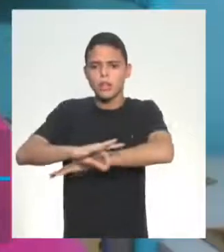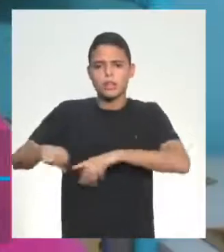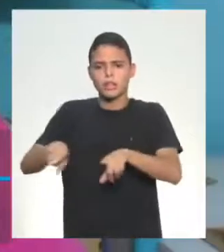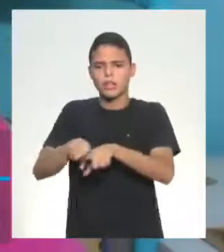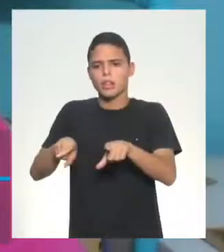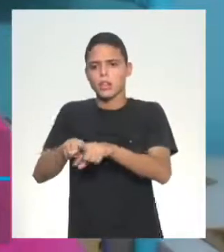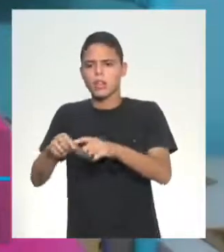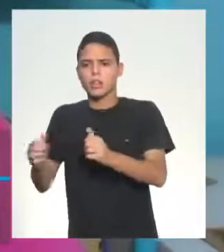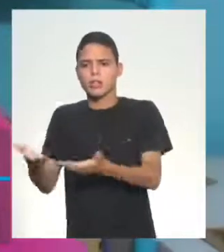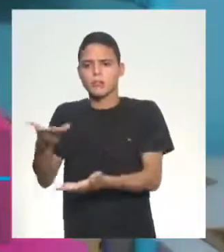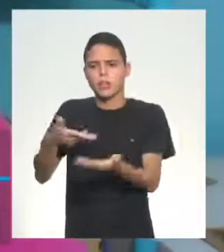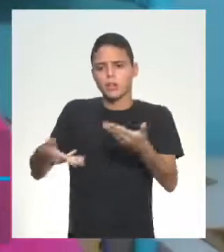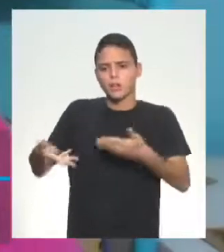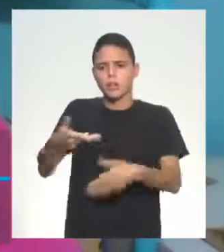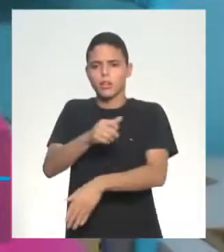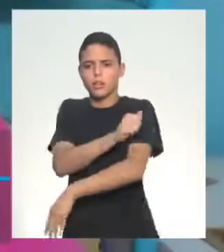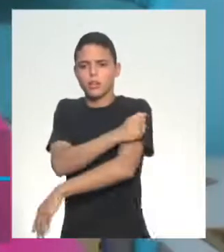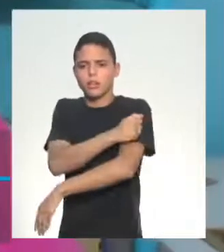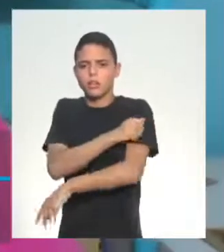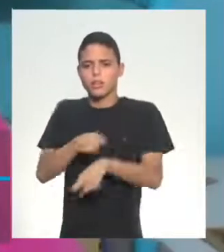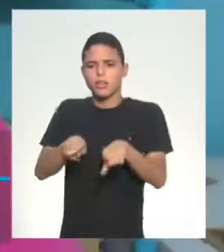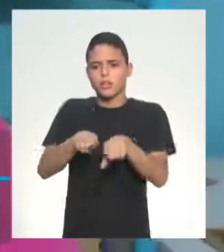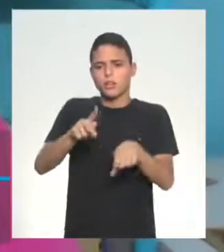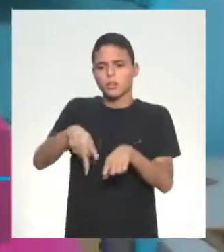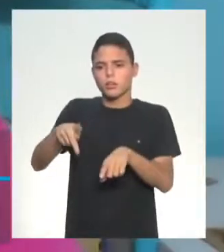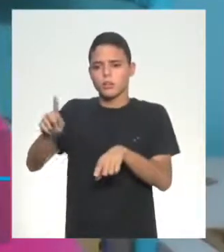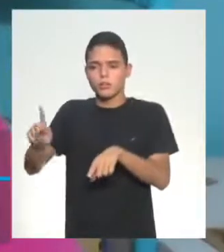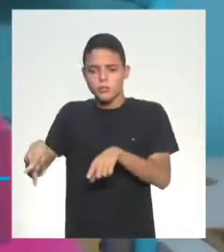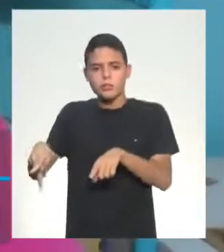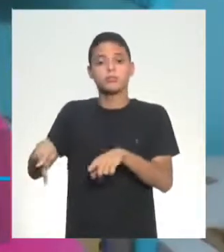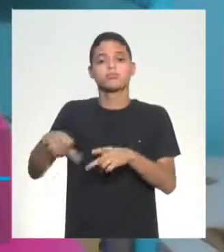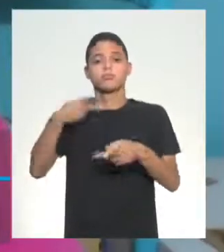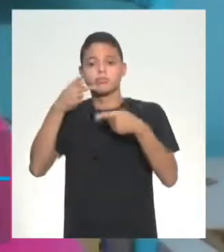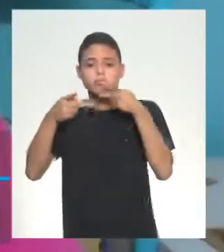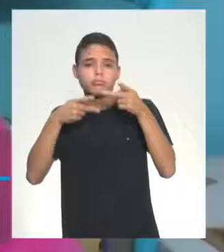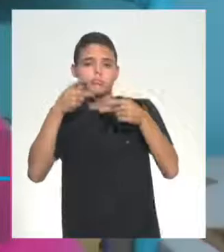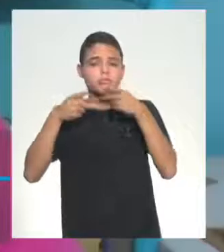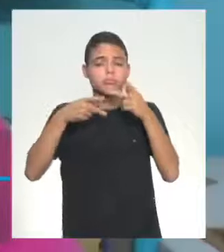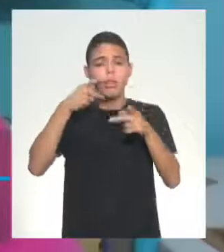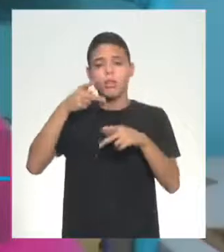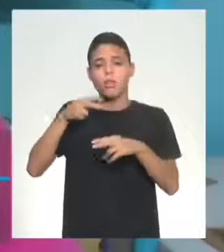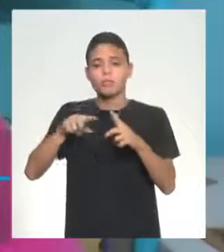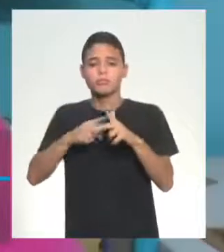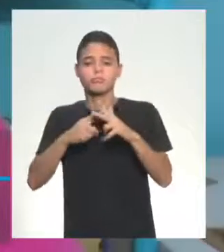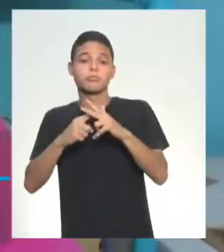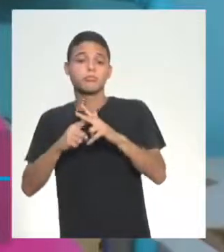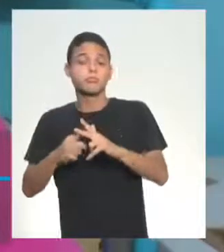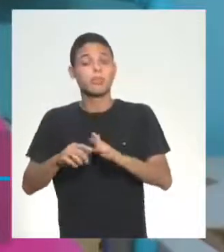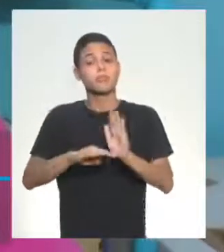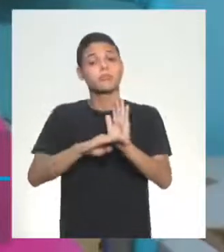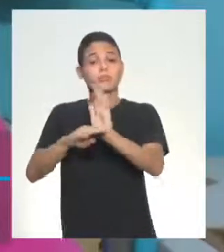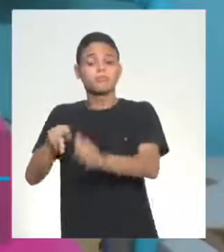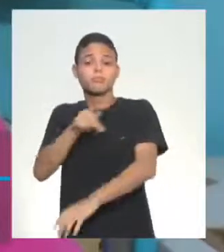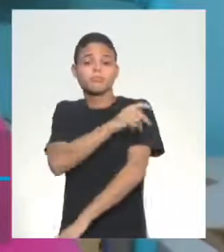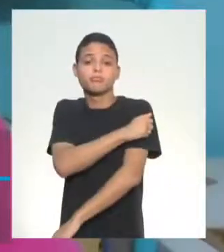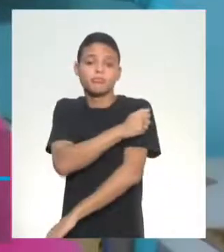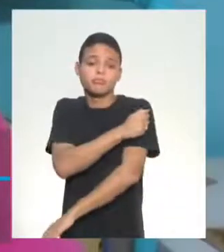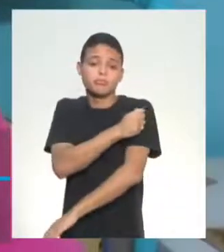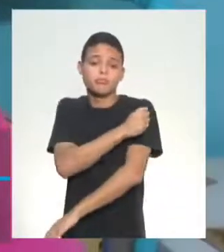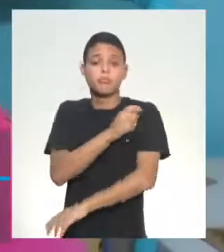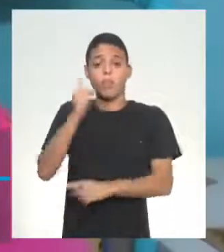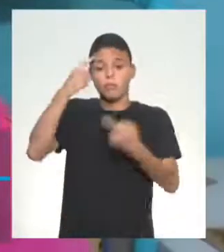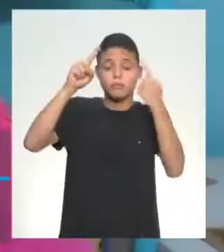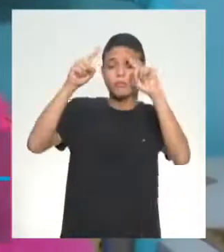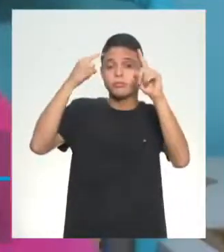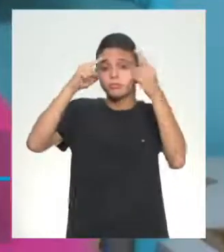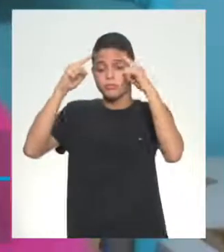O professor Ney disse que é uma ferramenta que pode ajudar os alunos a se interessar mais pelas aulas e desenvolver sua criatividade.